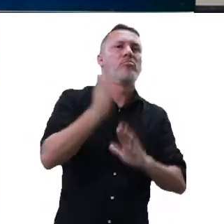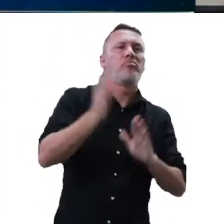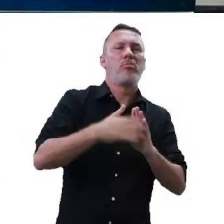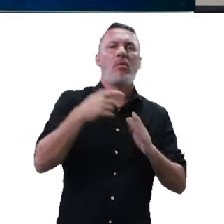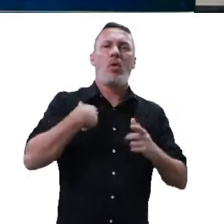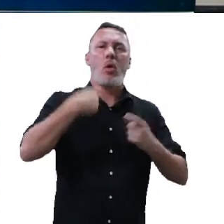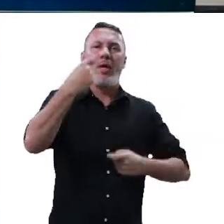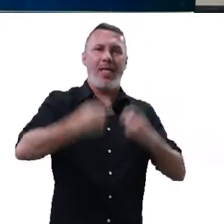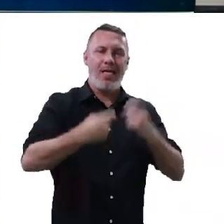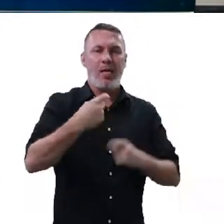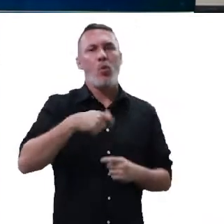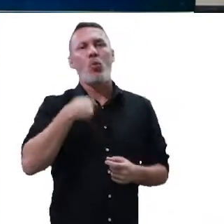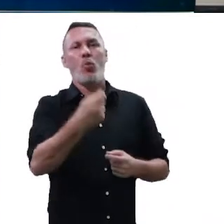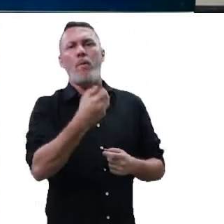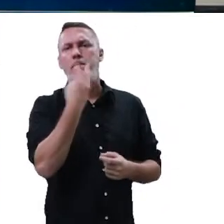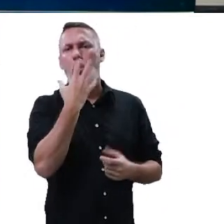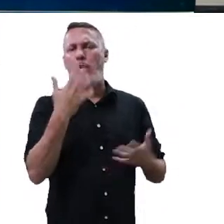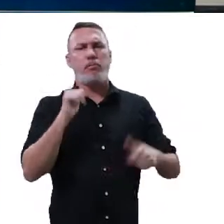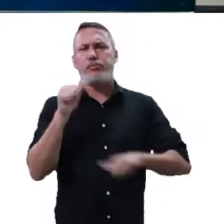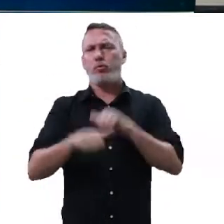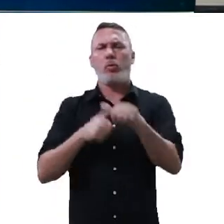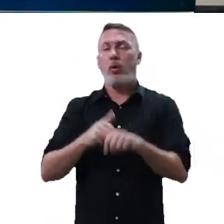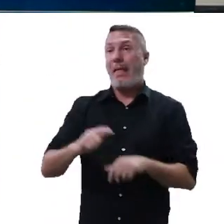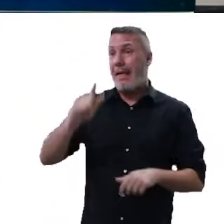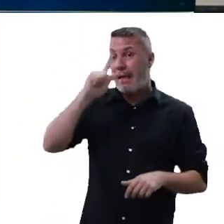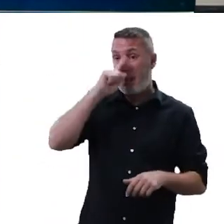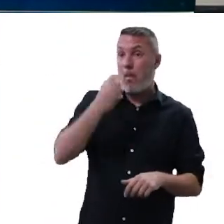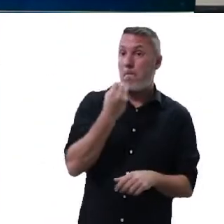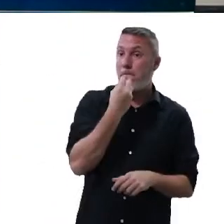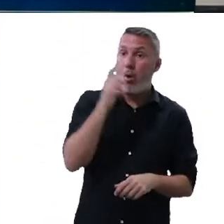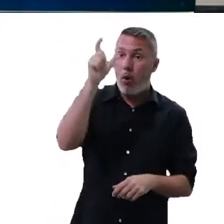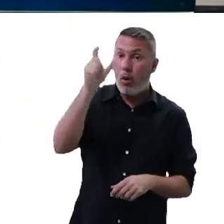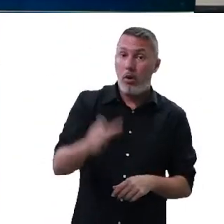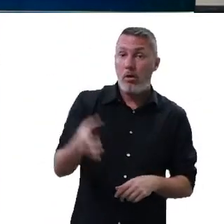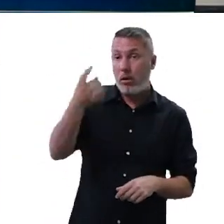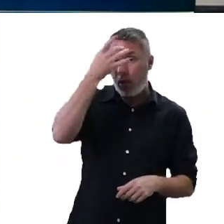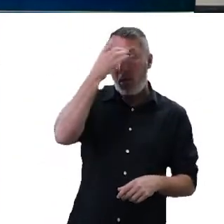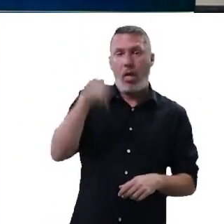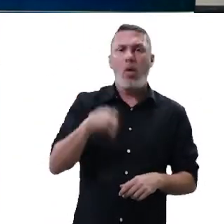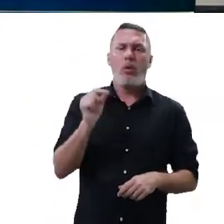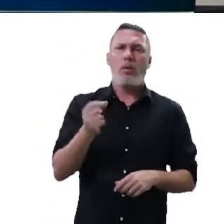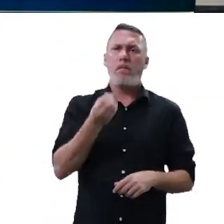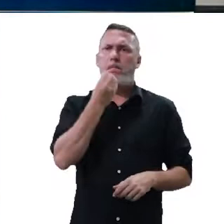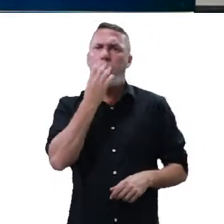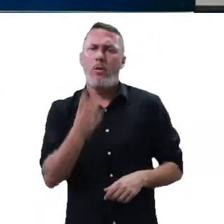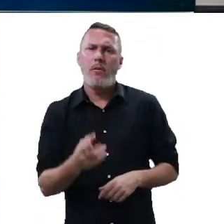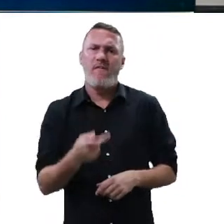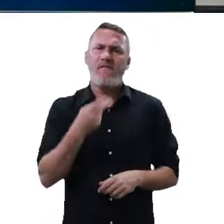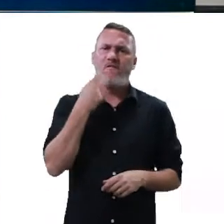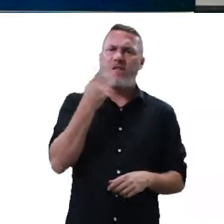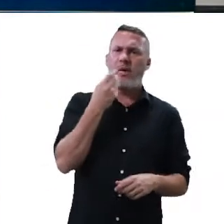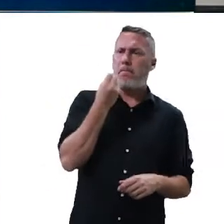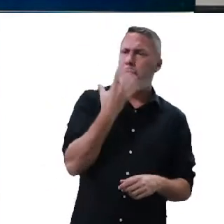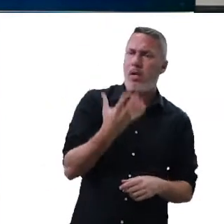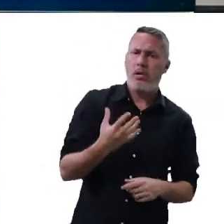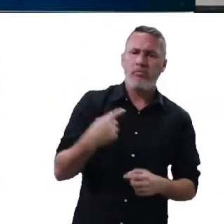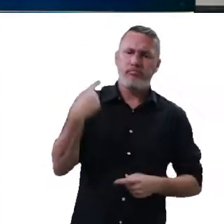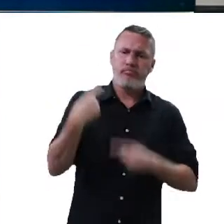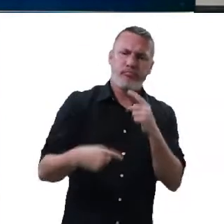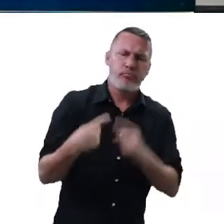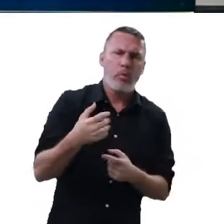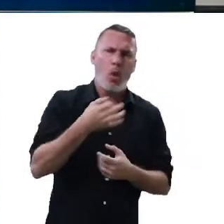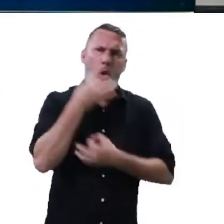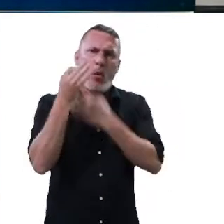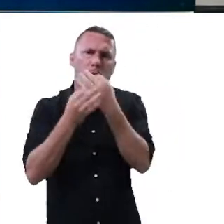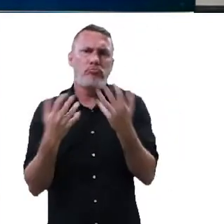bom orador, falar bem, ter bons argumentos, debater, ser um bom debatedor.